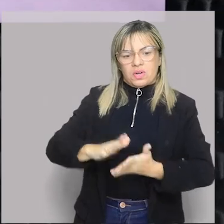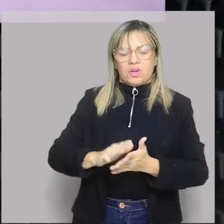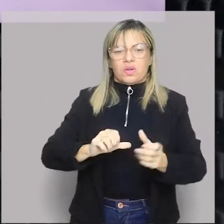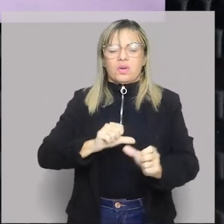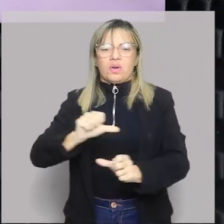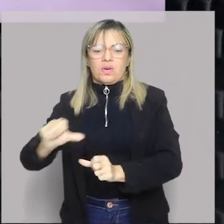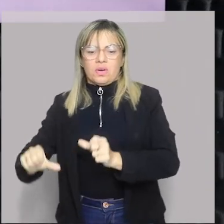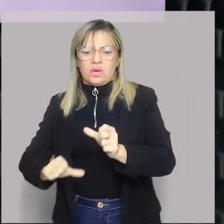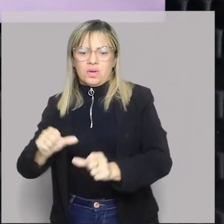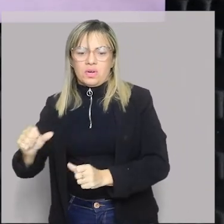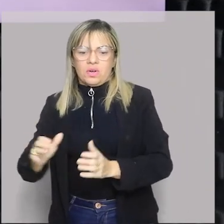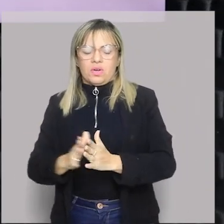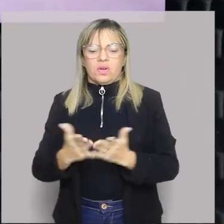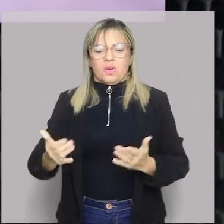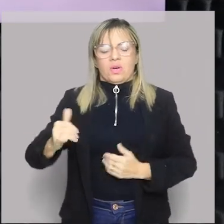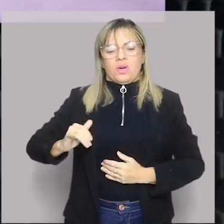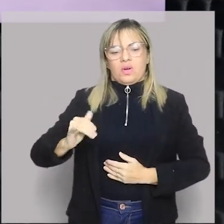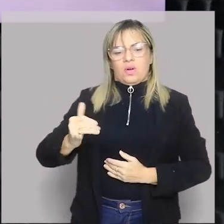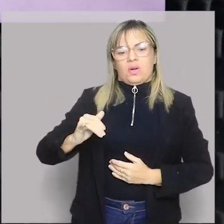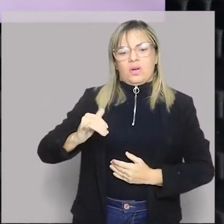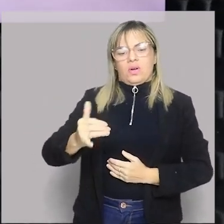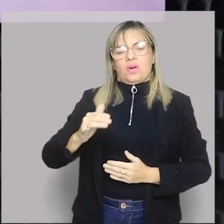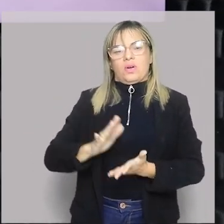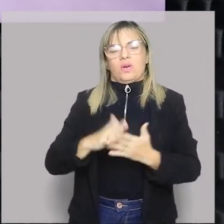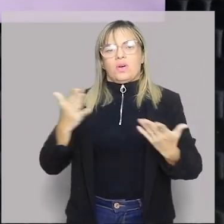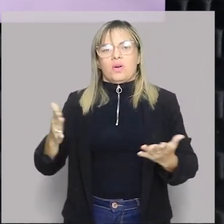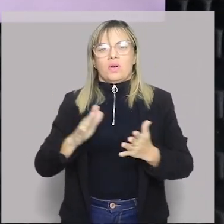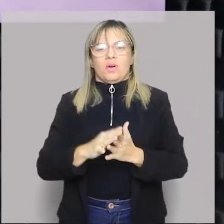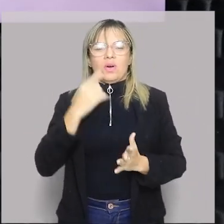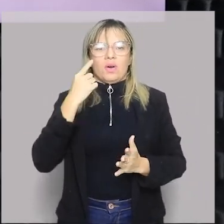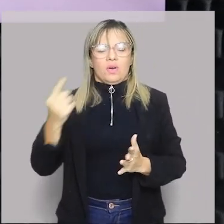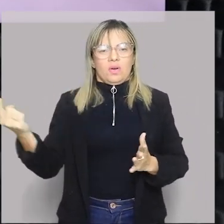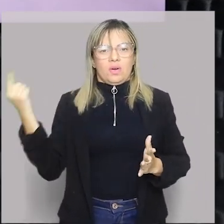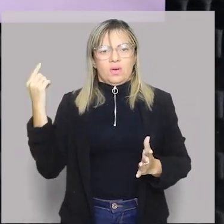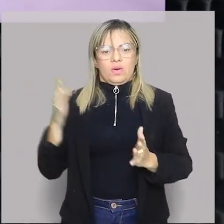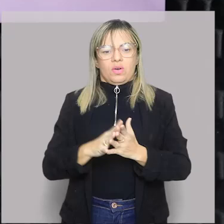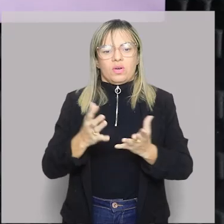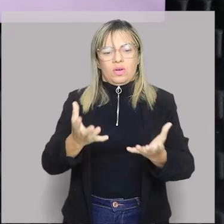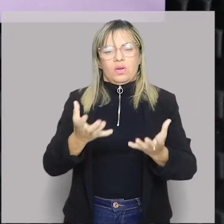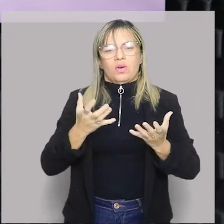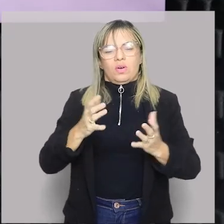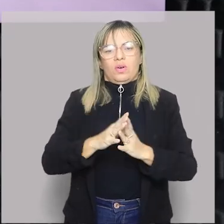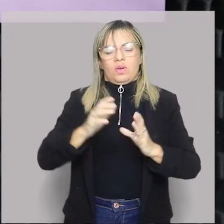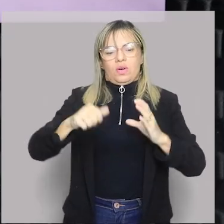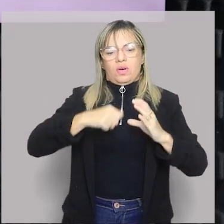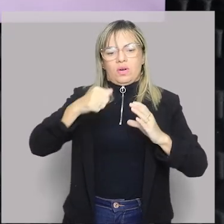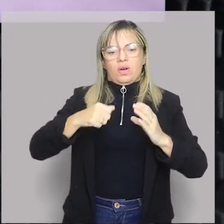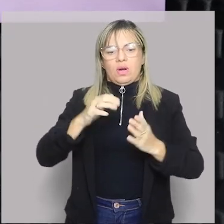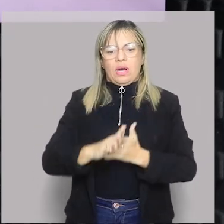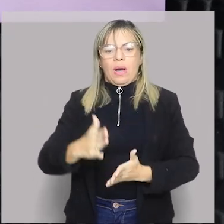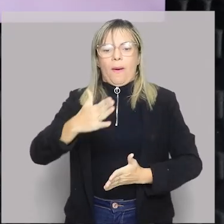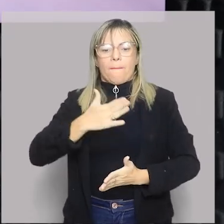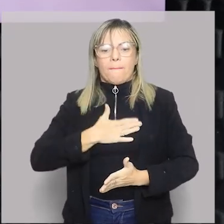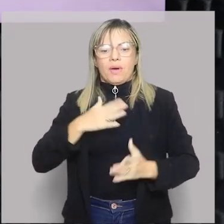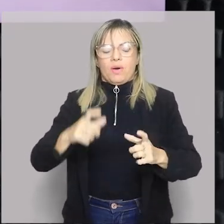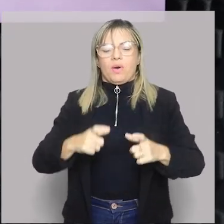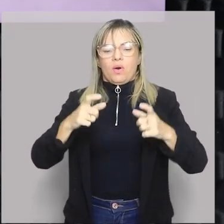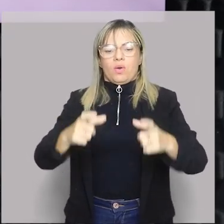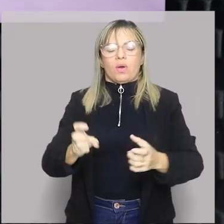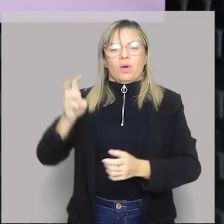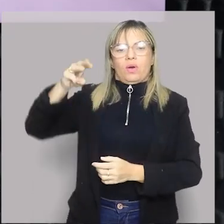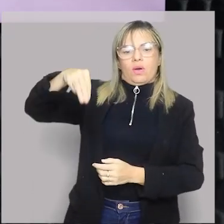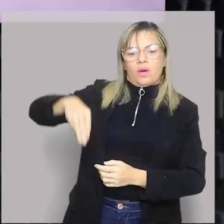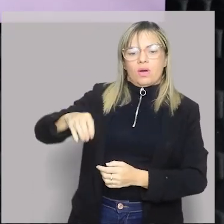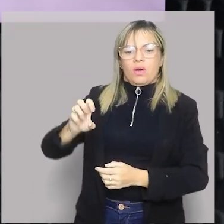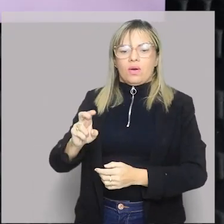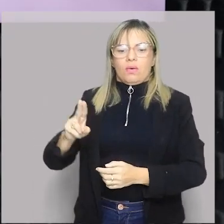vai determinando como vai ser feito o vídeo. Vejam que, na verdade, é um documentário sobre o meu lugar. Então, se é um documentário sobre o